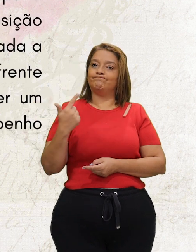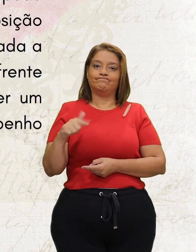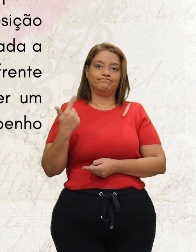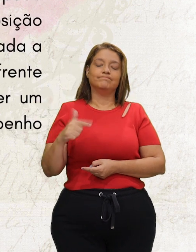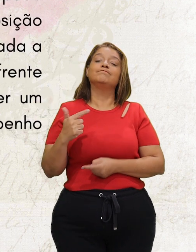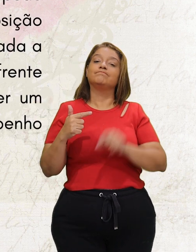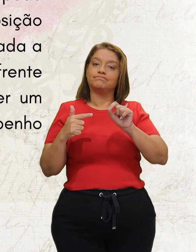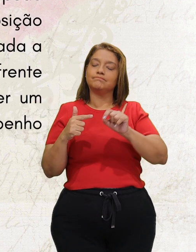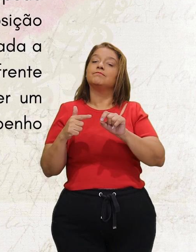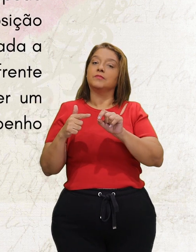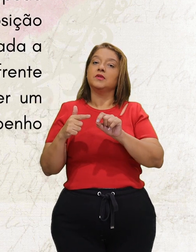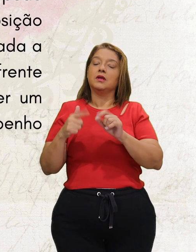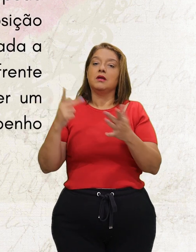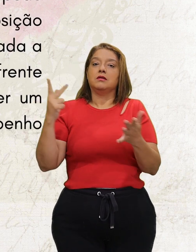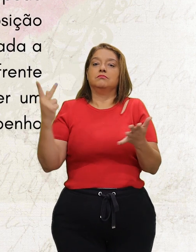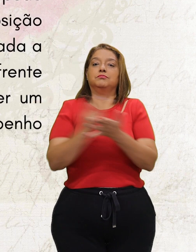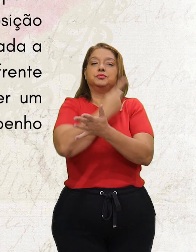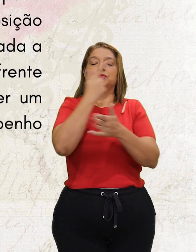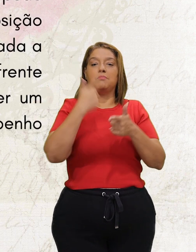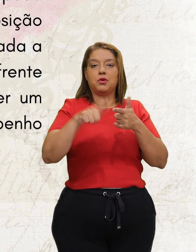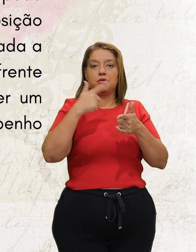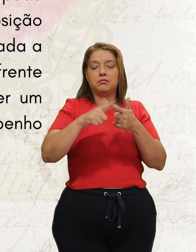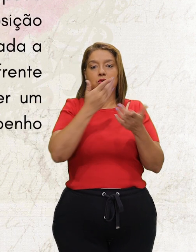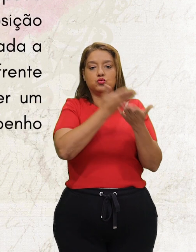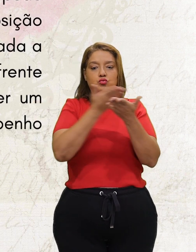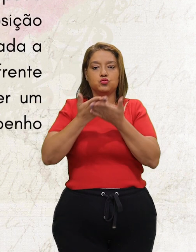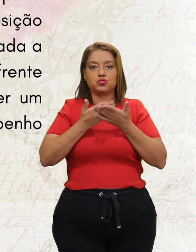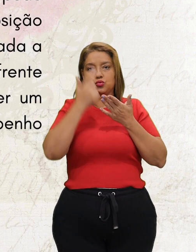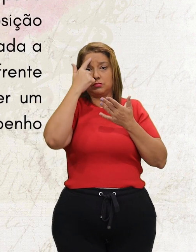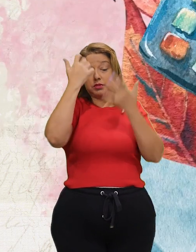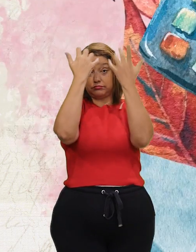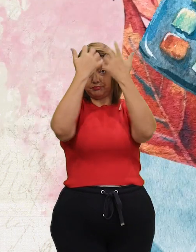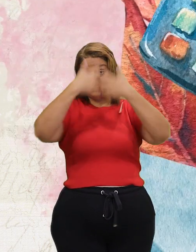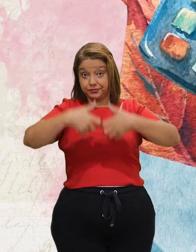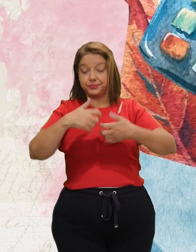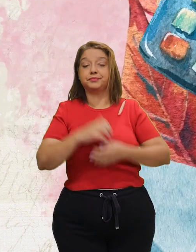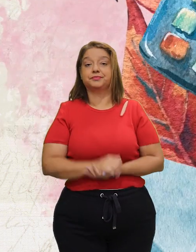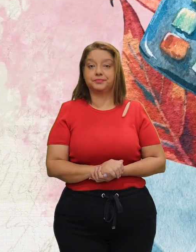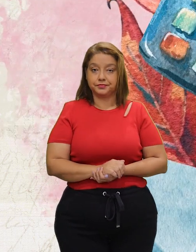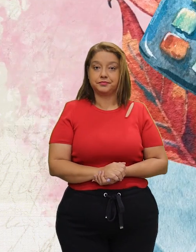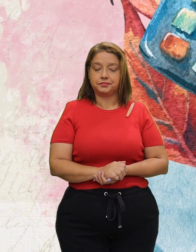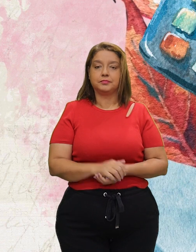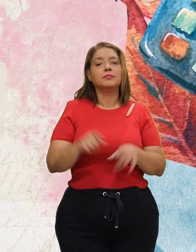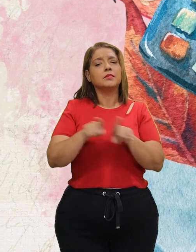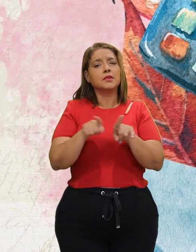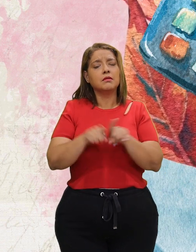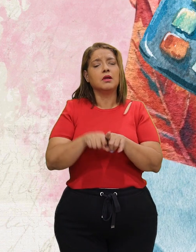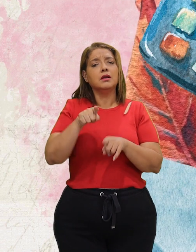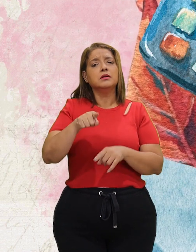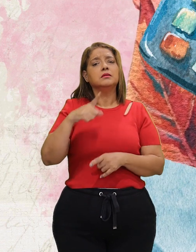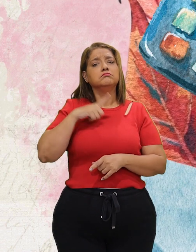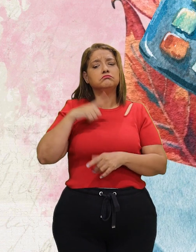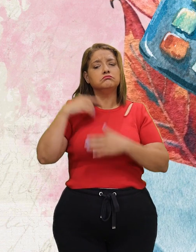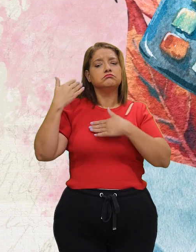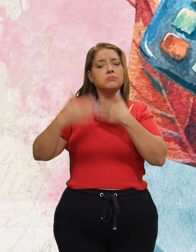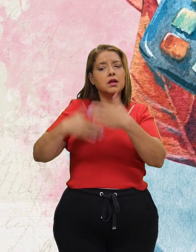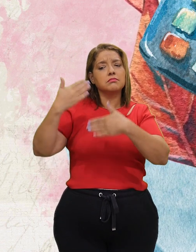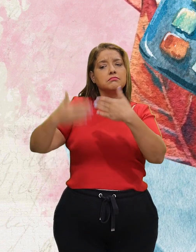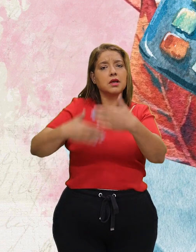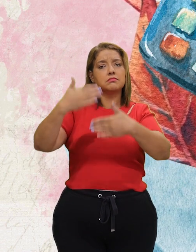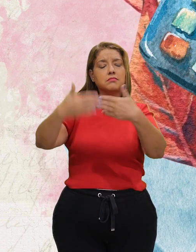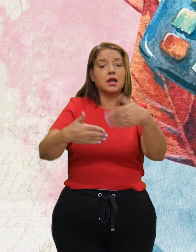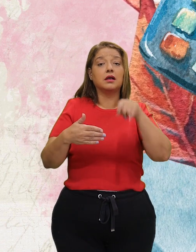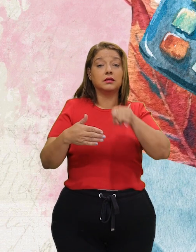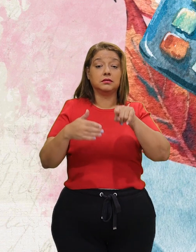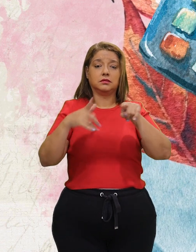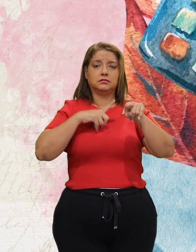desempenho escolar. Ao longo do desenvolvimento, é importante também trabalhar com